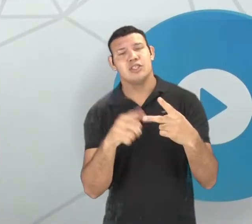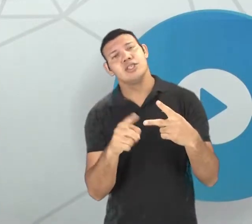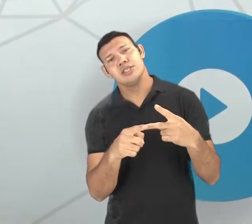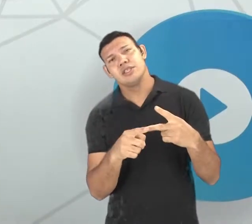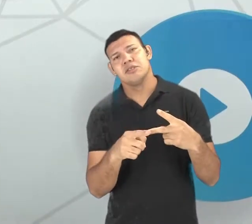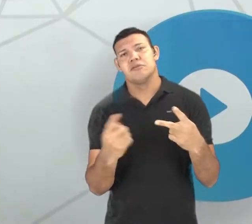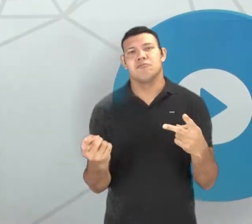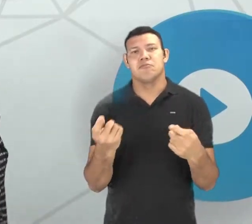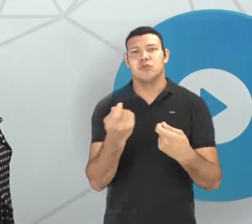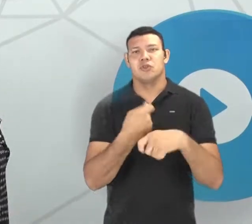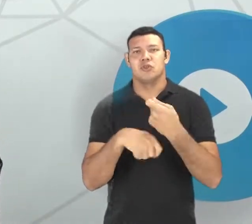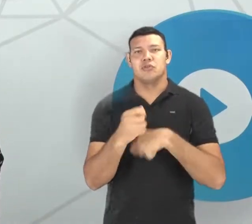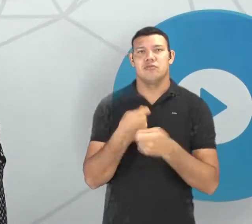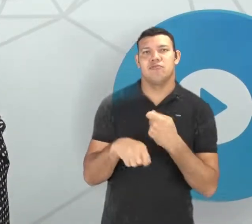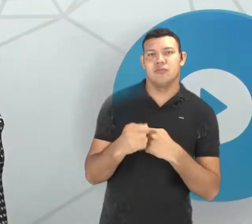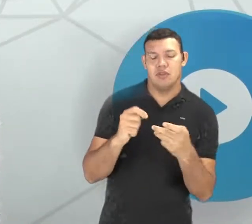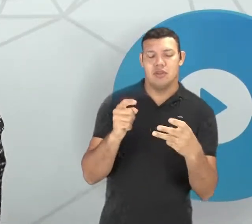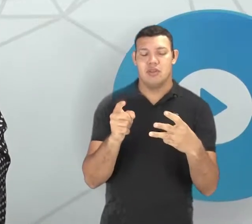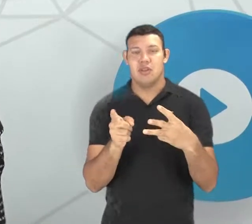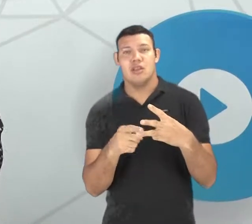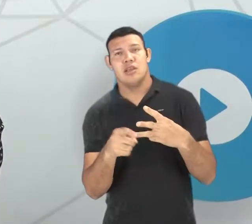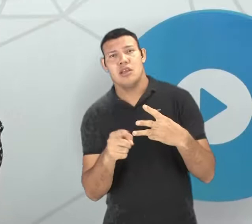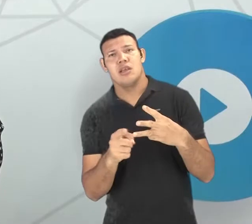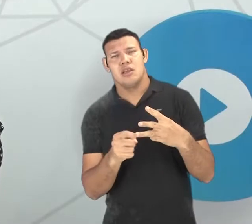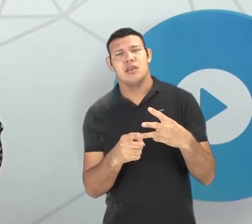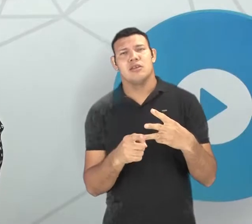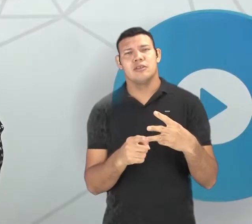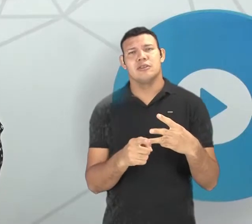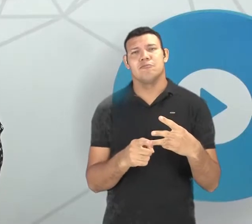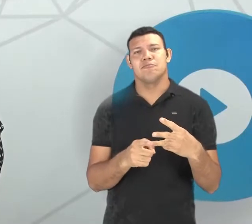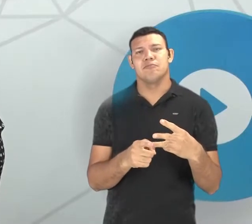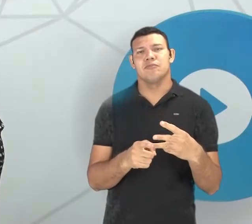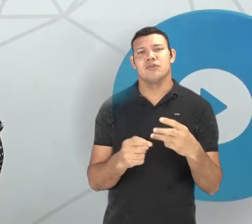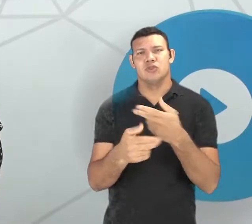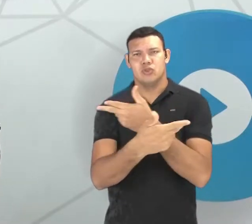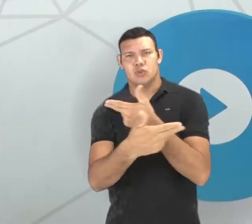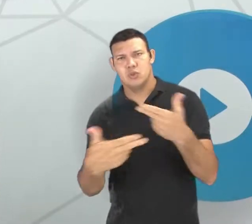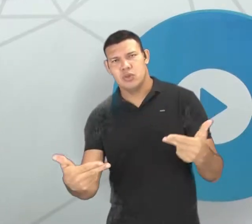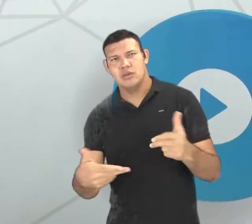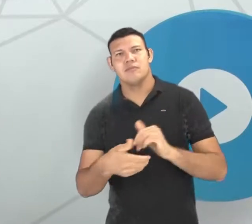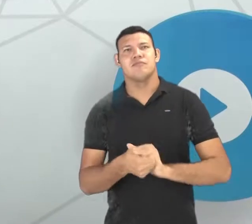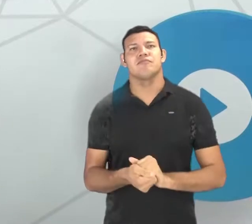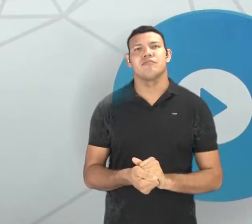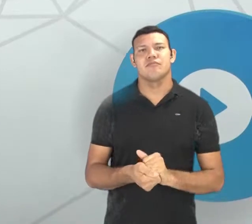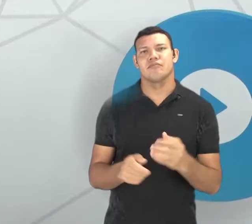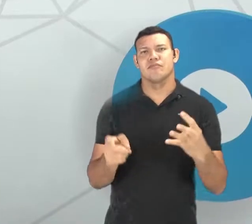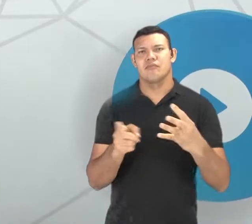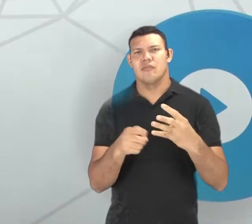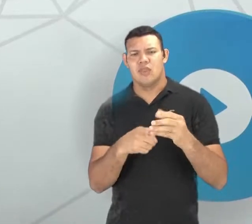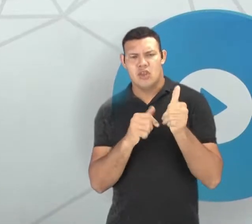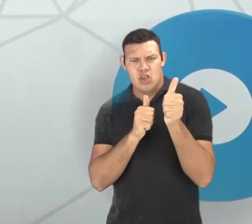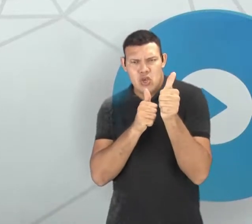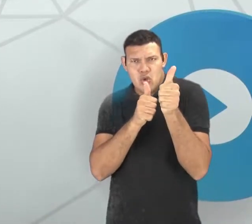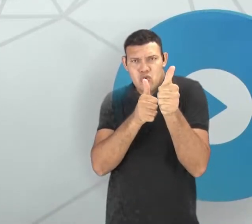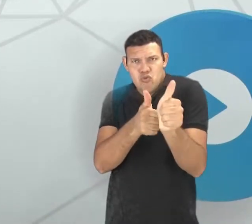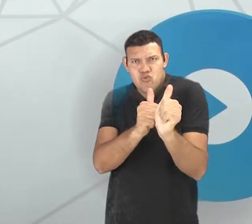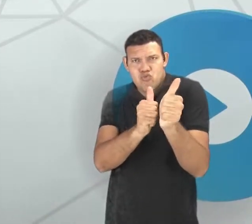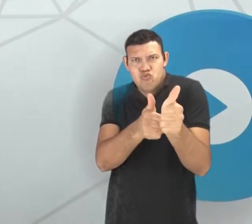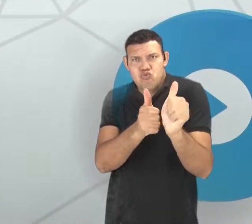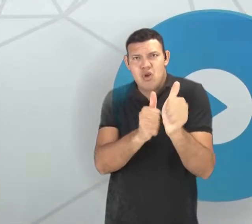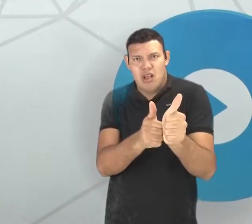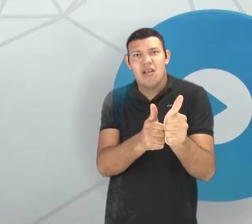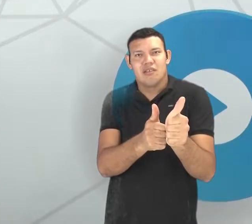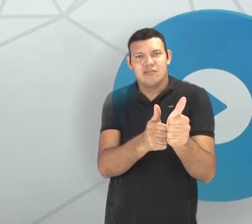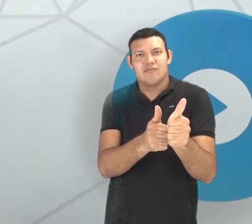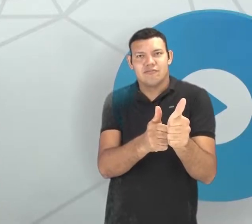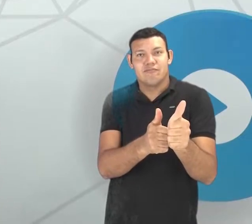violência psicológica, da qual também já lhes falei. E também há uma outra violência, aquela da perseguição do homem, principalmente via